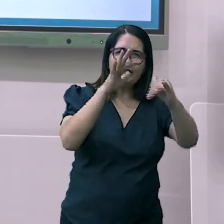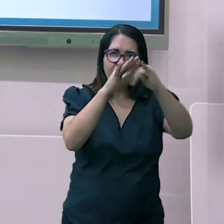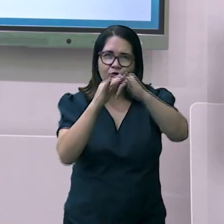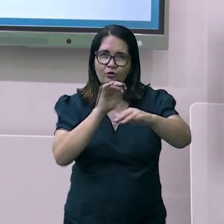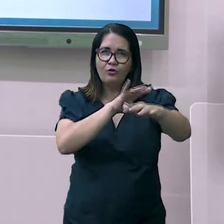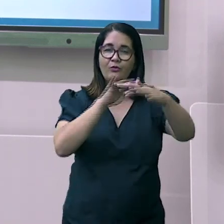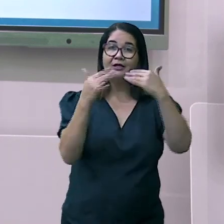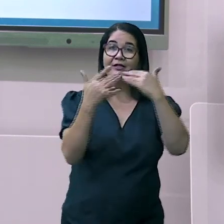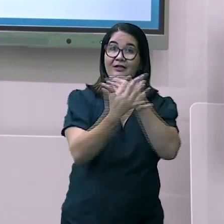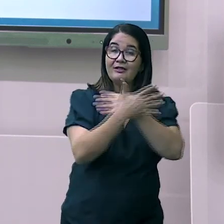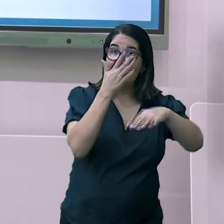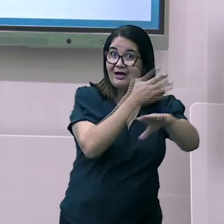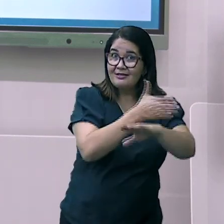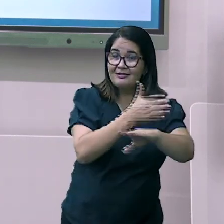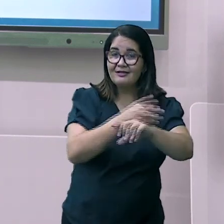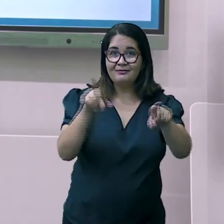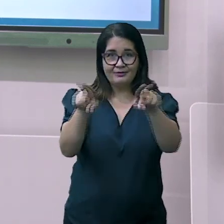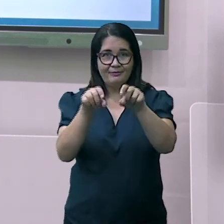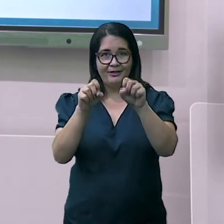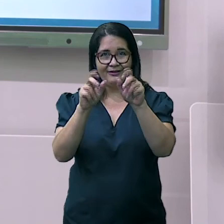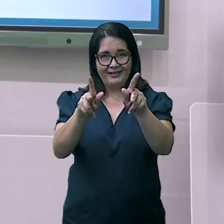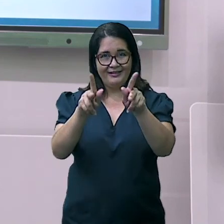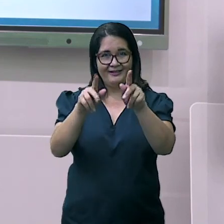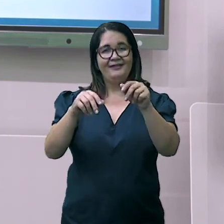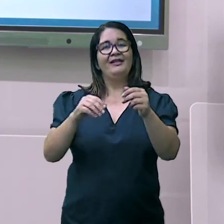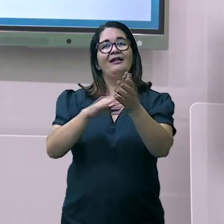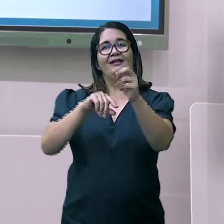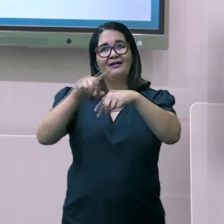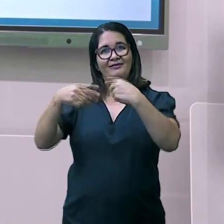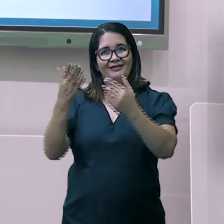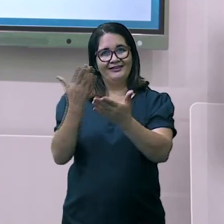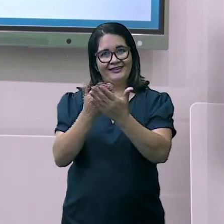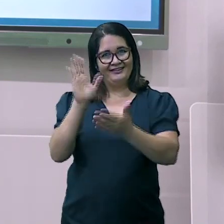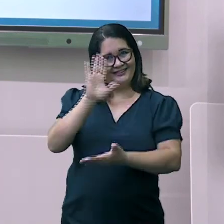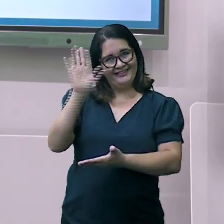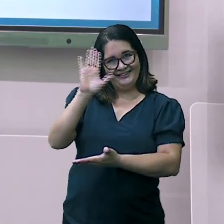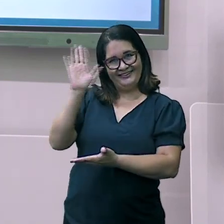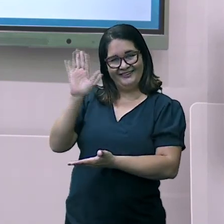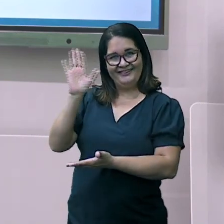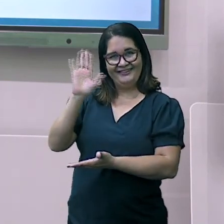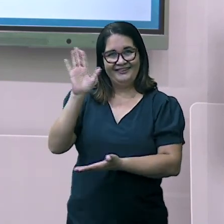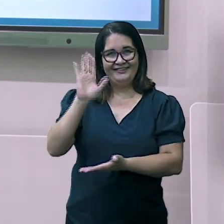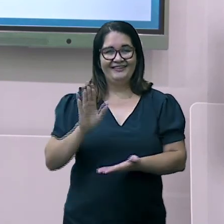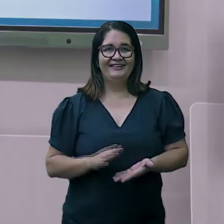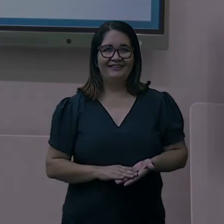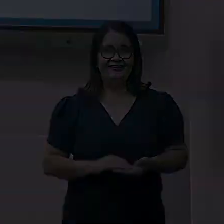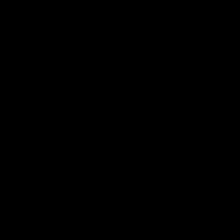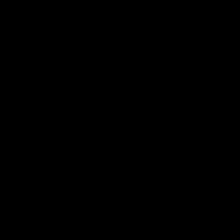YouTube e acesse nossas redes sociais SMED GV. Até a próxima!